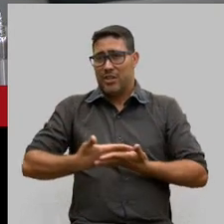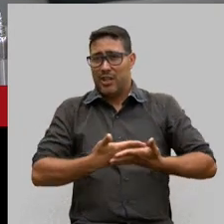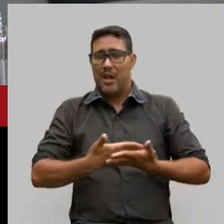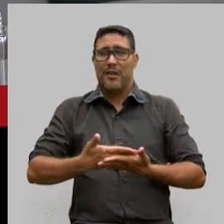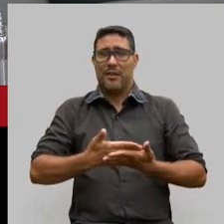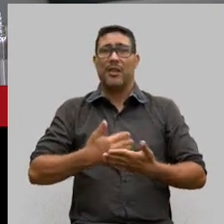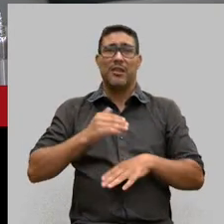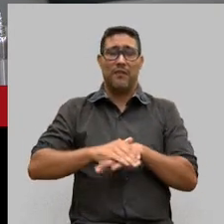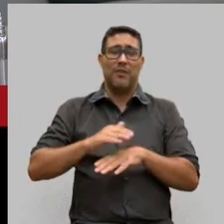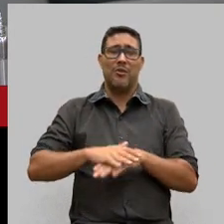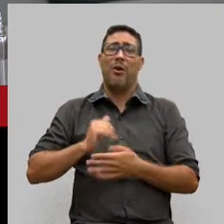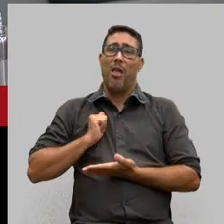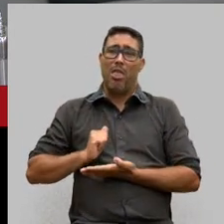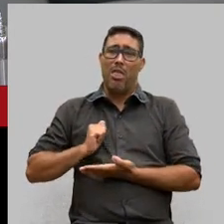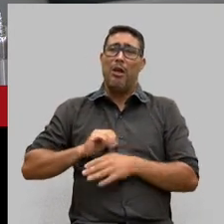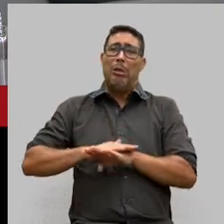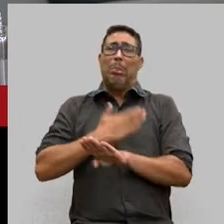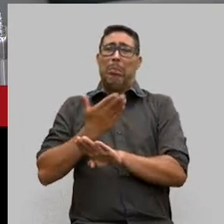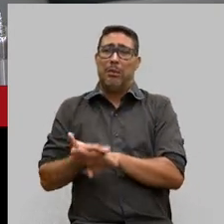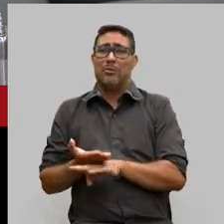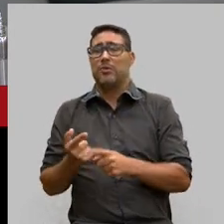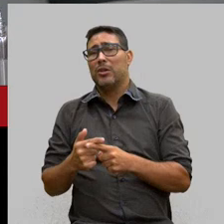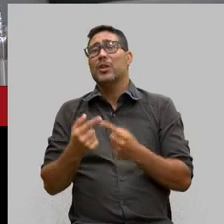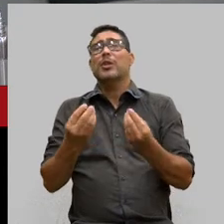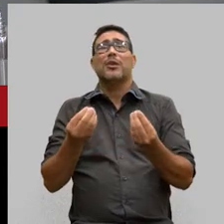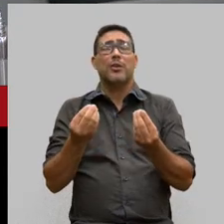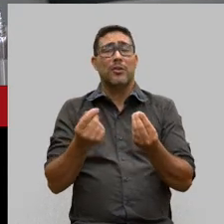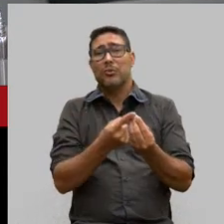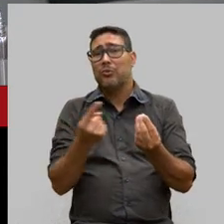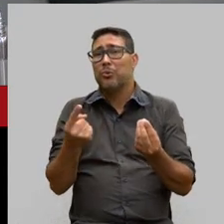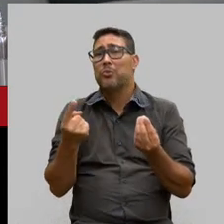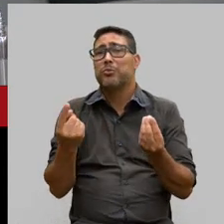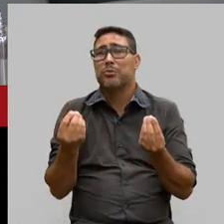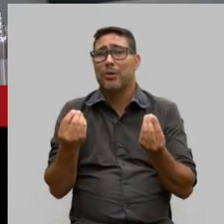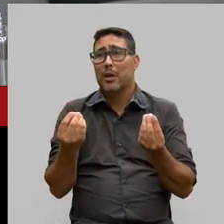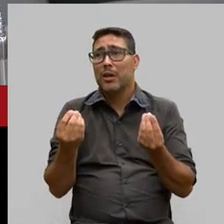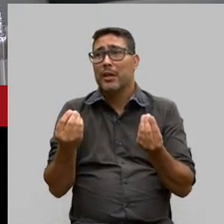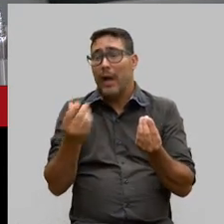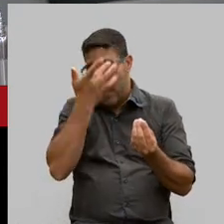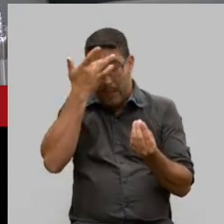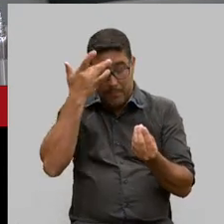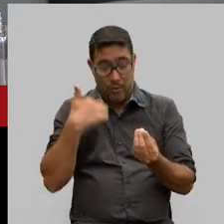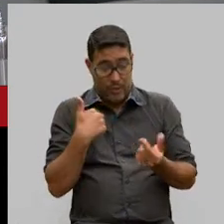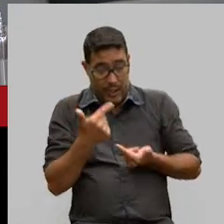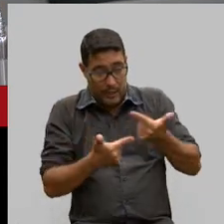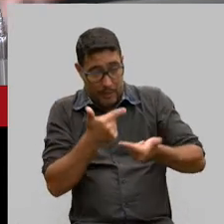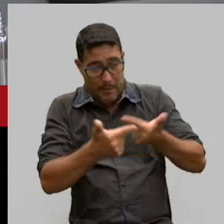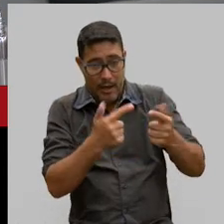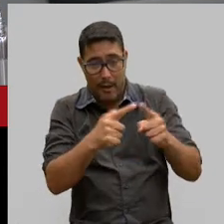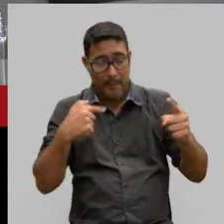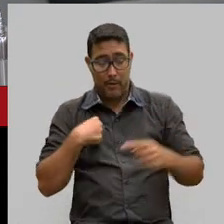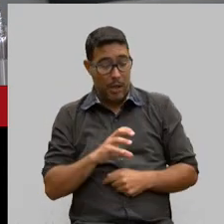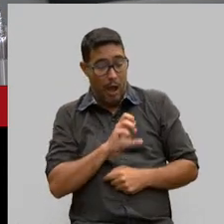é lamentável eu me propor a um cargo e não ser capaz de ter amor no coração de cuidar daquela criança com